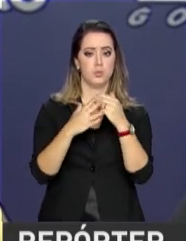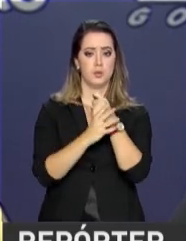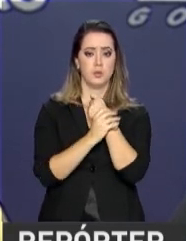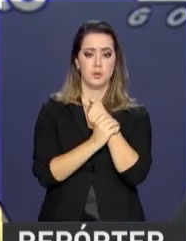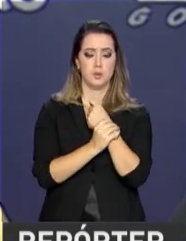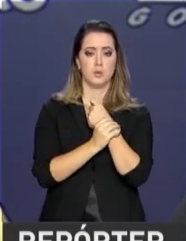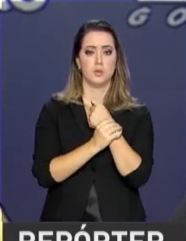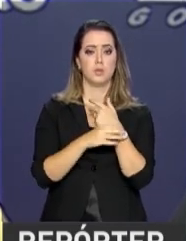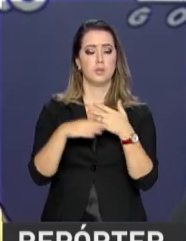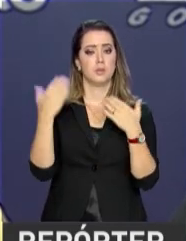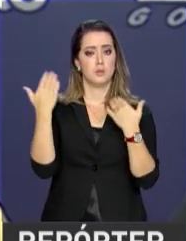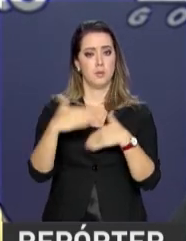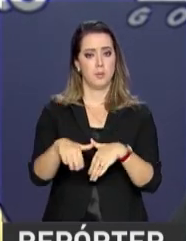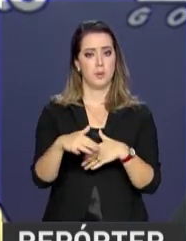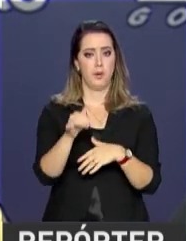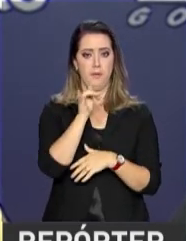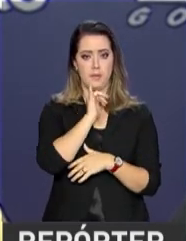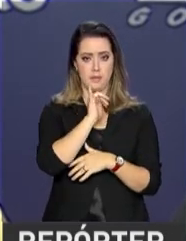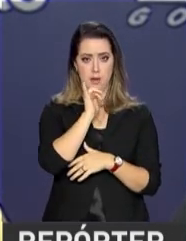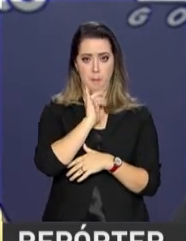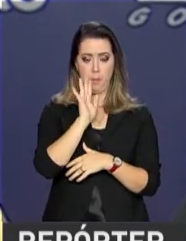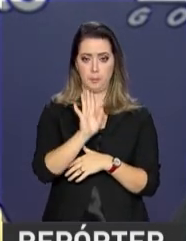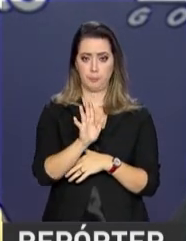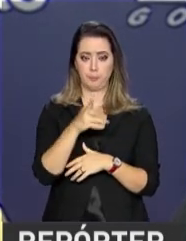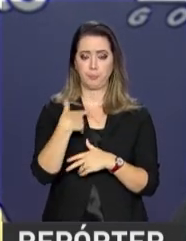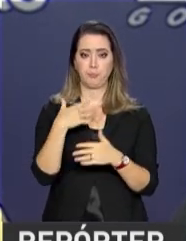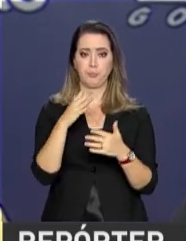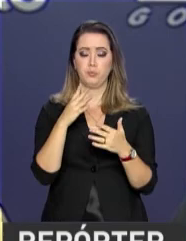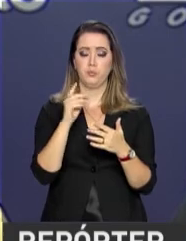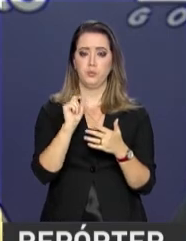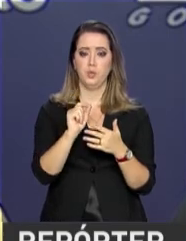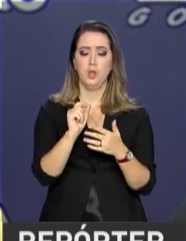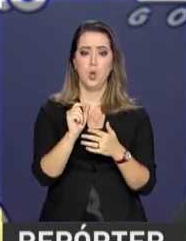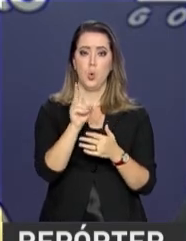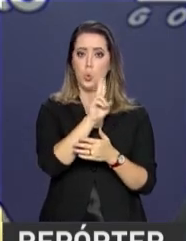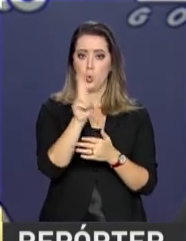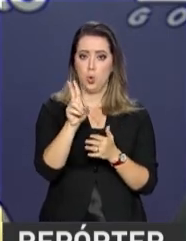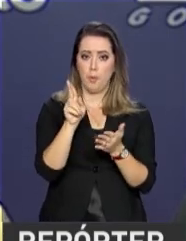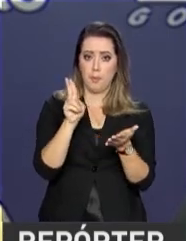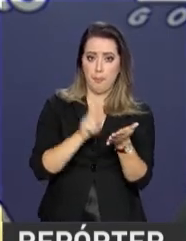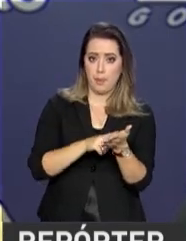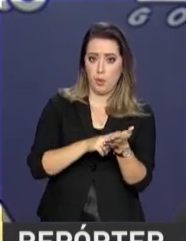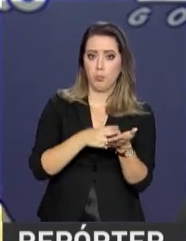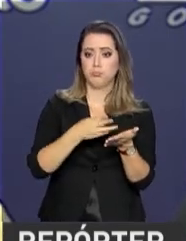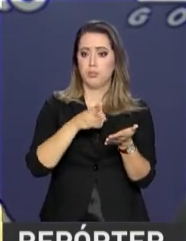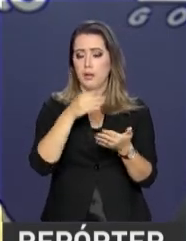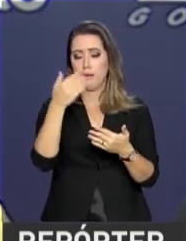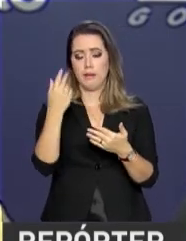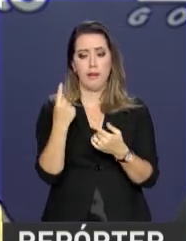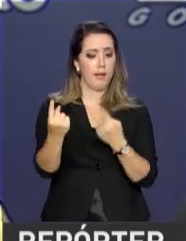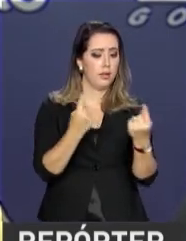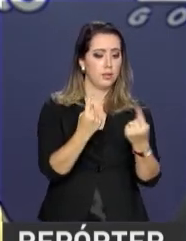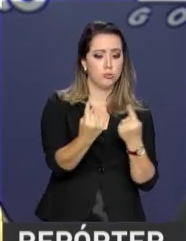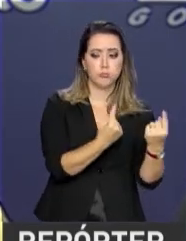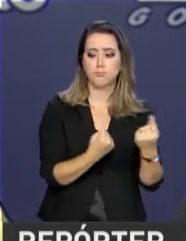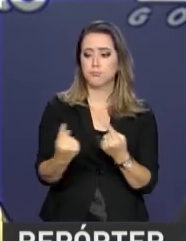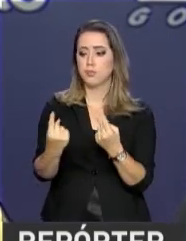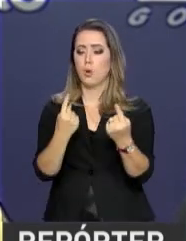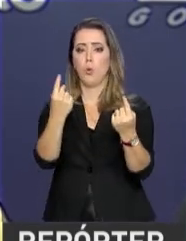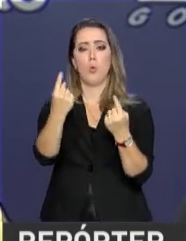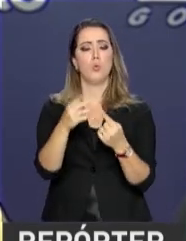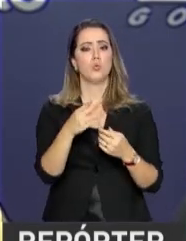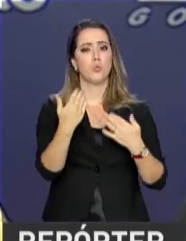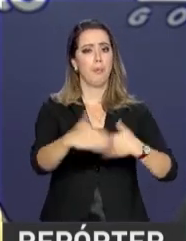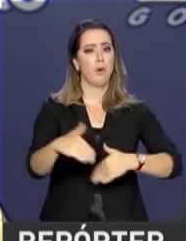no exame como por exemplo a identificação individual de cada prova em cada som em cada sala em cada